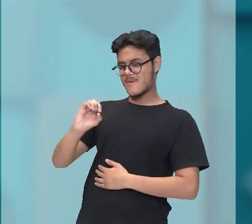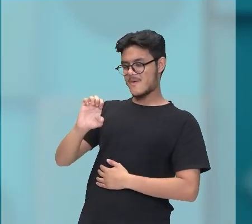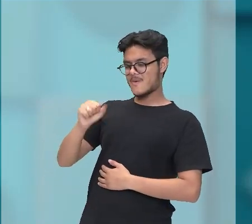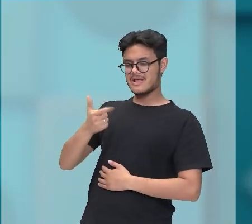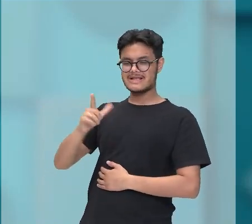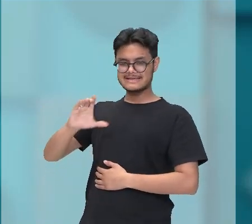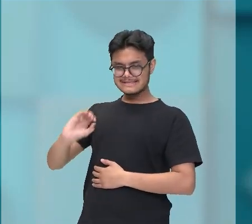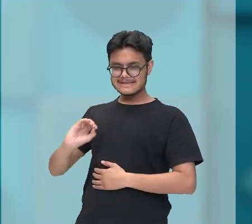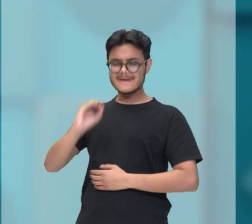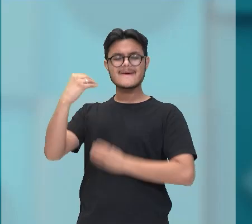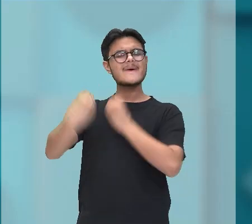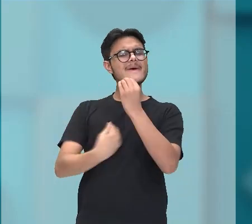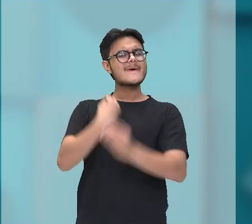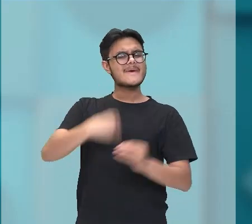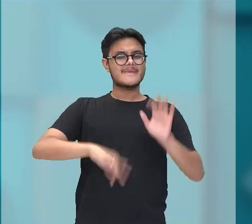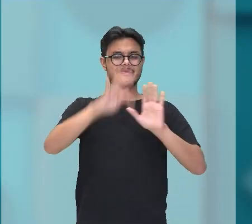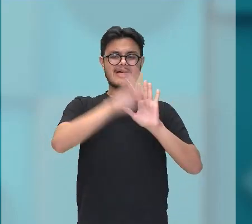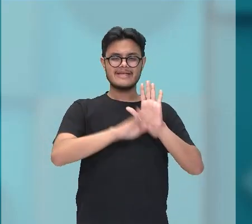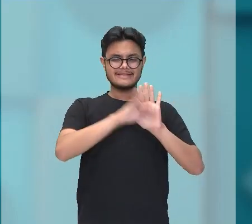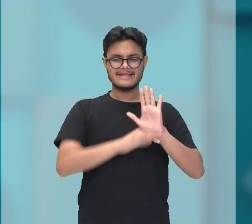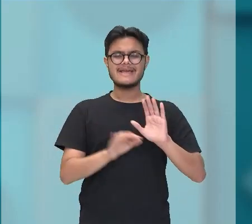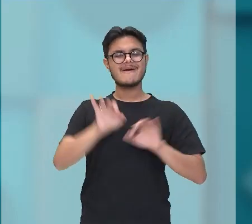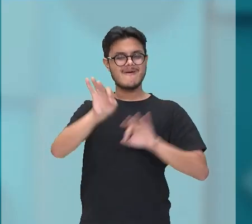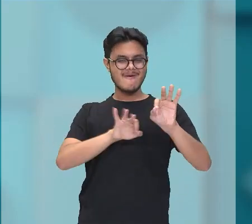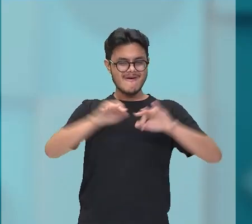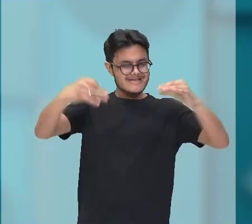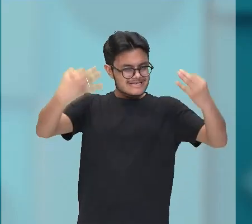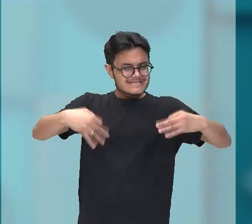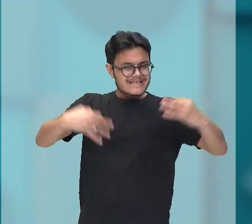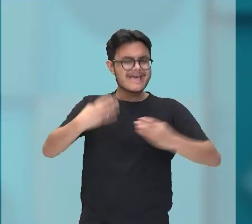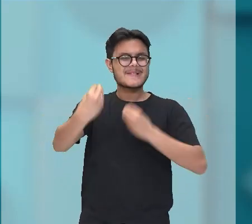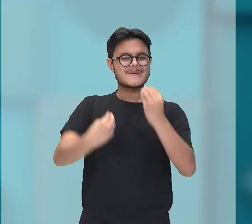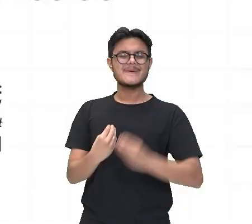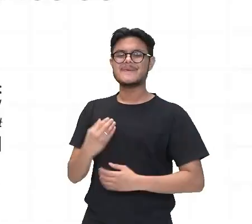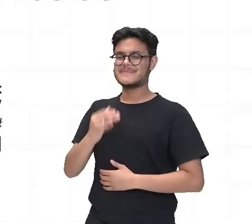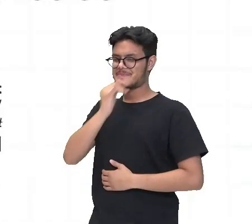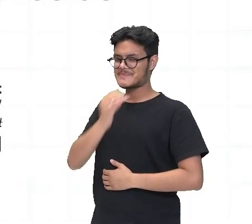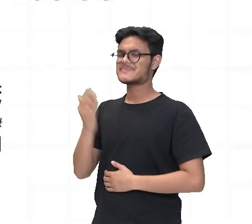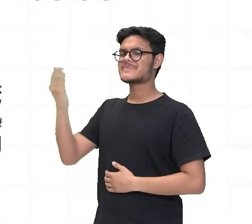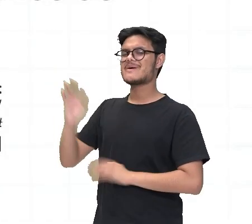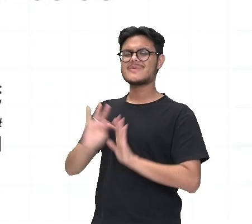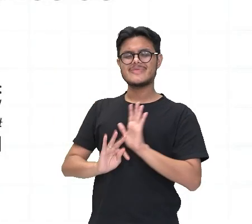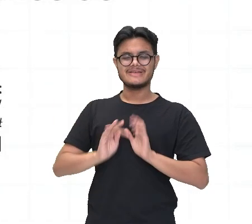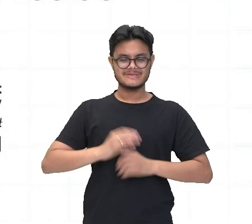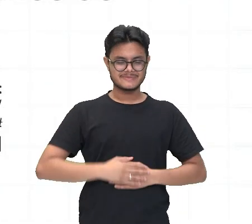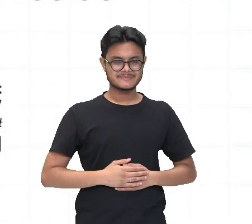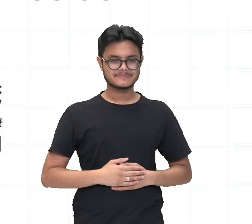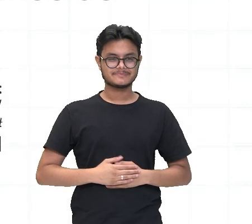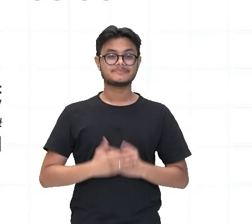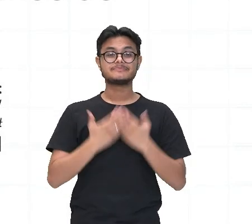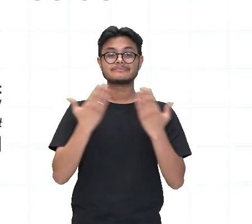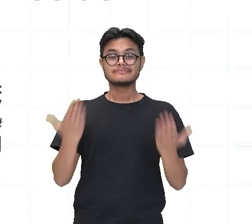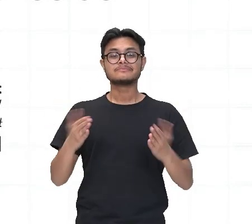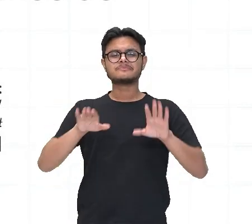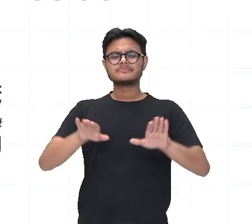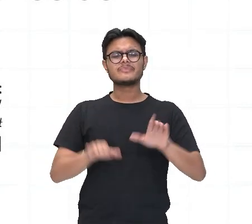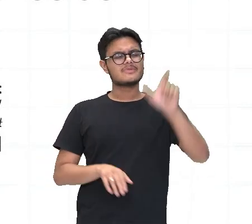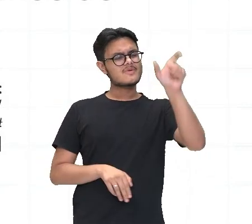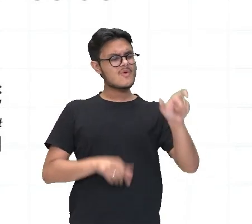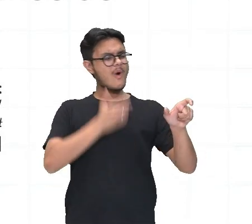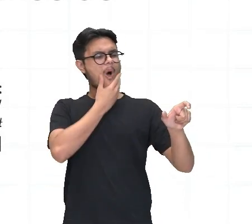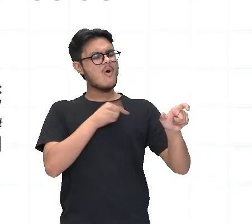como é que fica esse nosso texto, corrigindo esses probleminhas de coesão? Vamos lá então. Olhem só, então fica assim